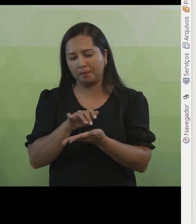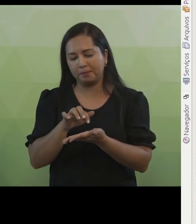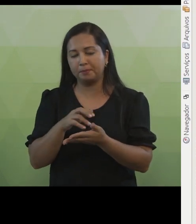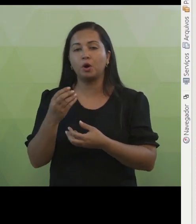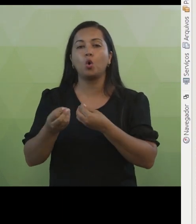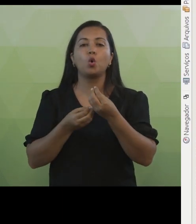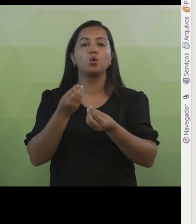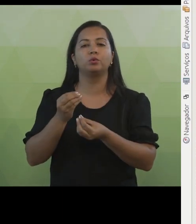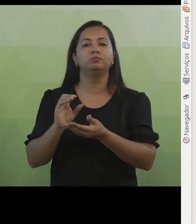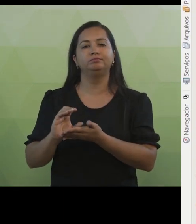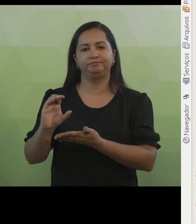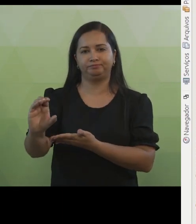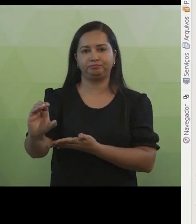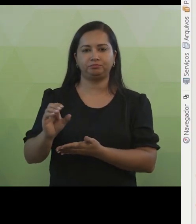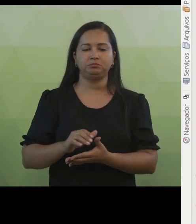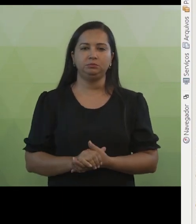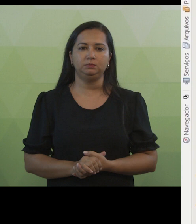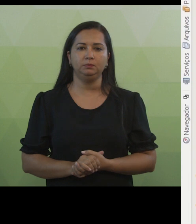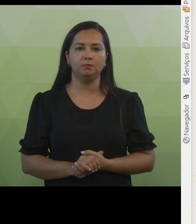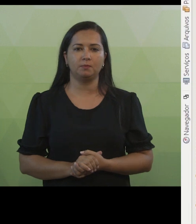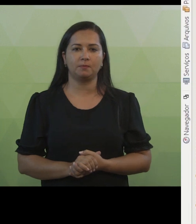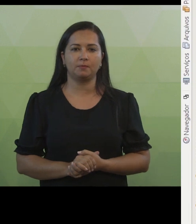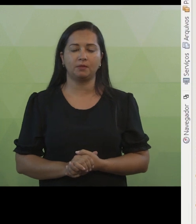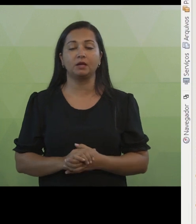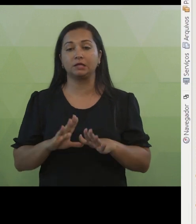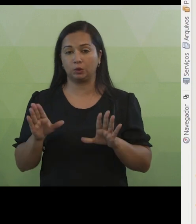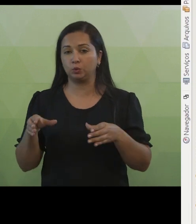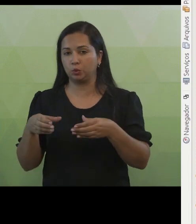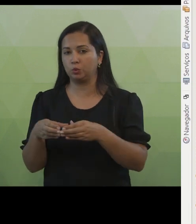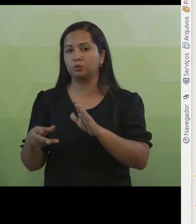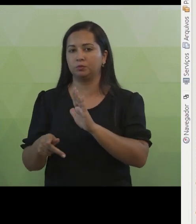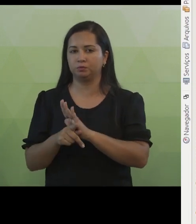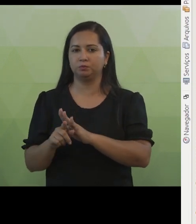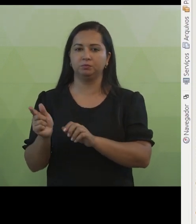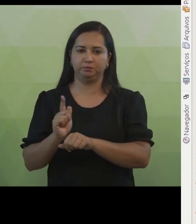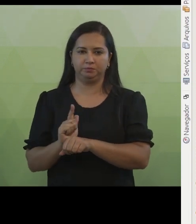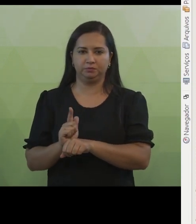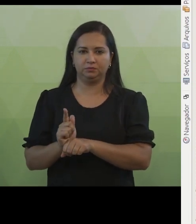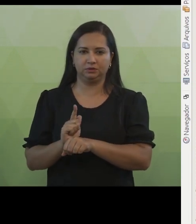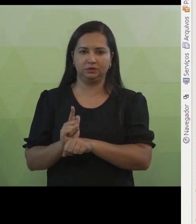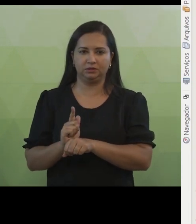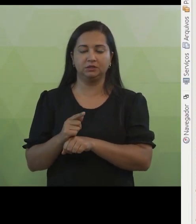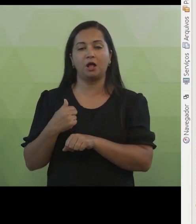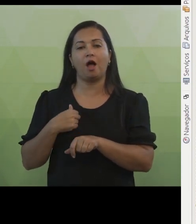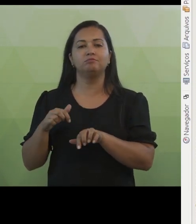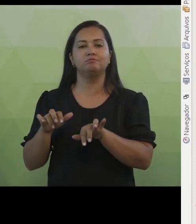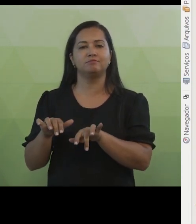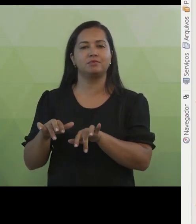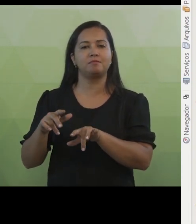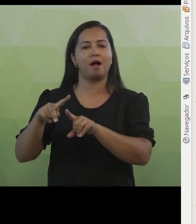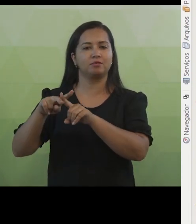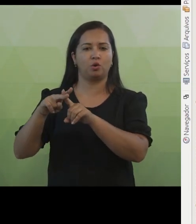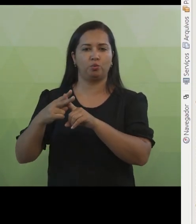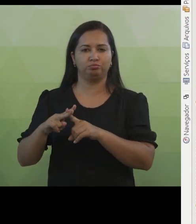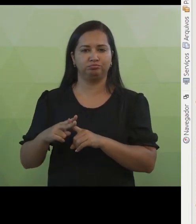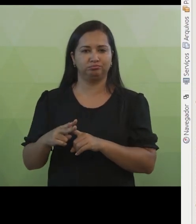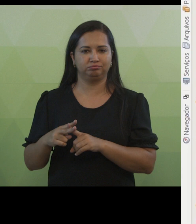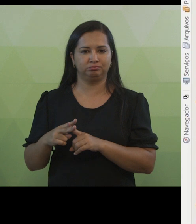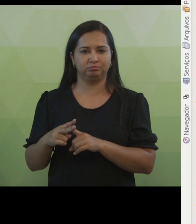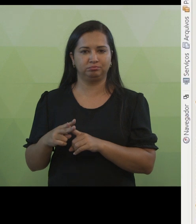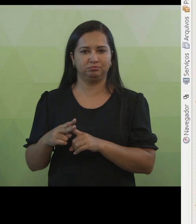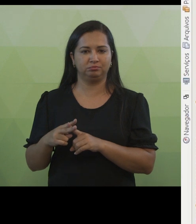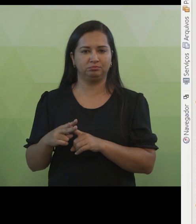bonificação, vou na minha classe gerente e vou reescrevê-lo. Ou